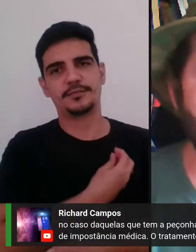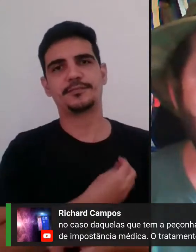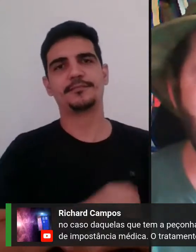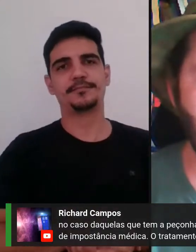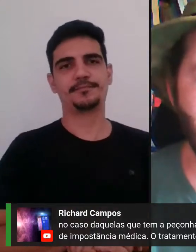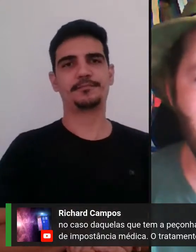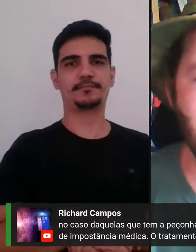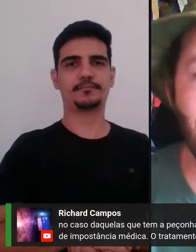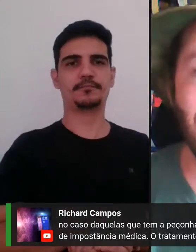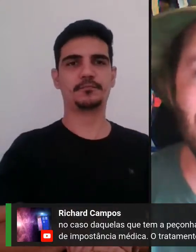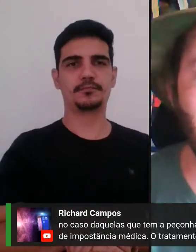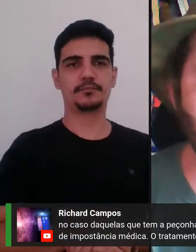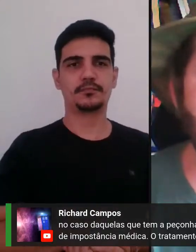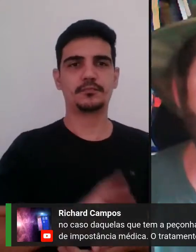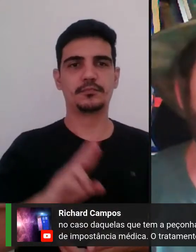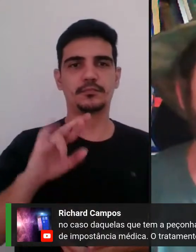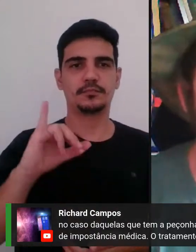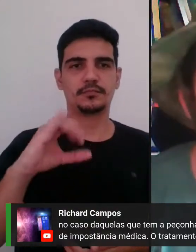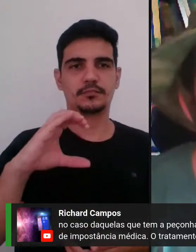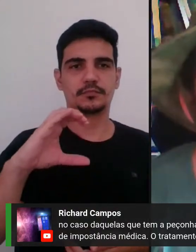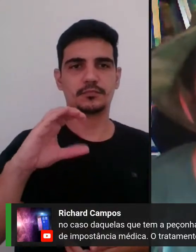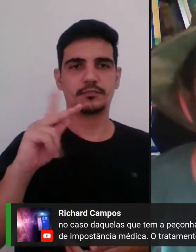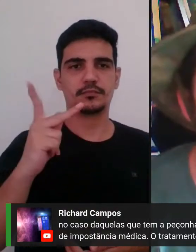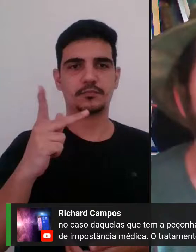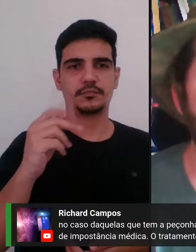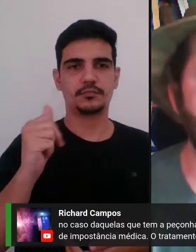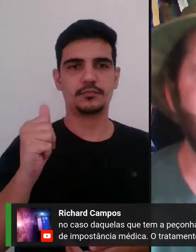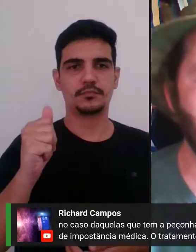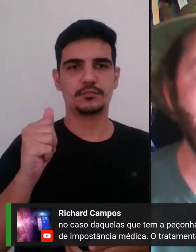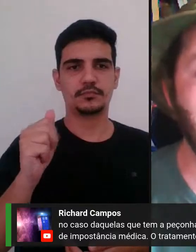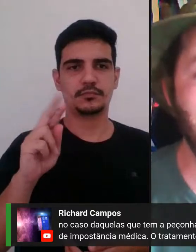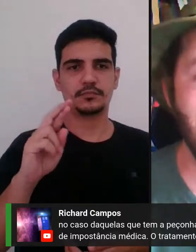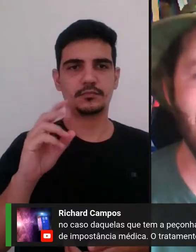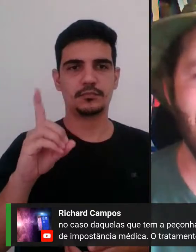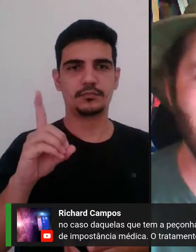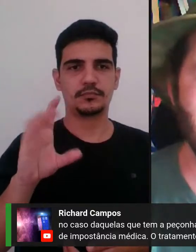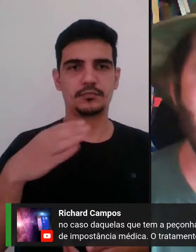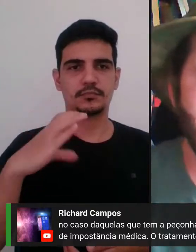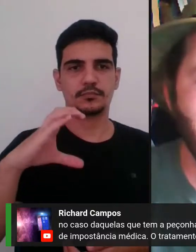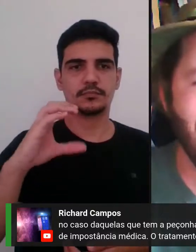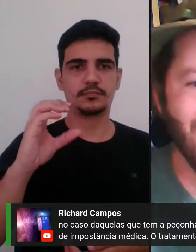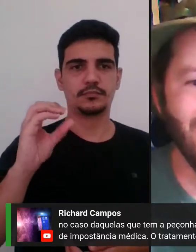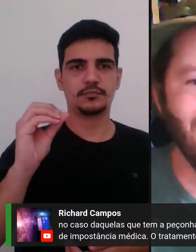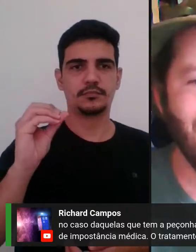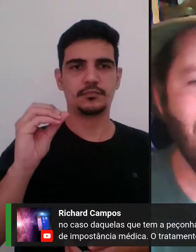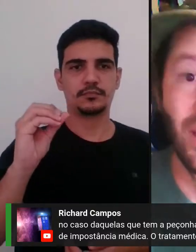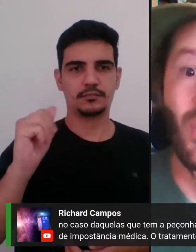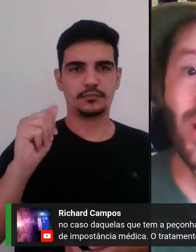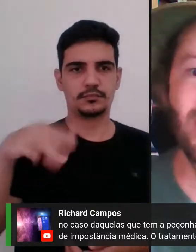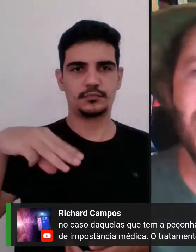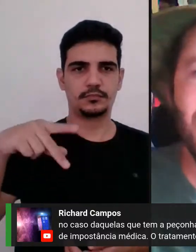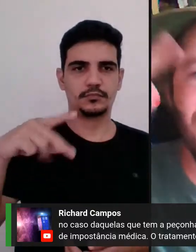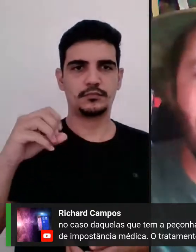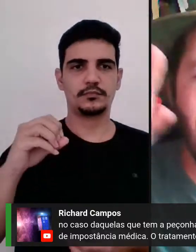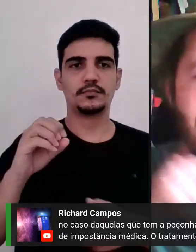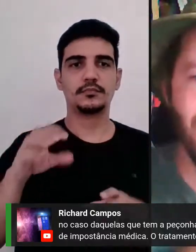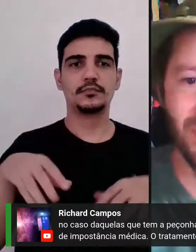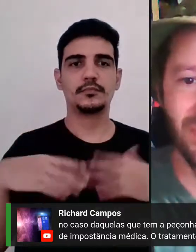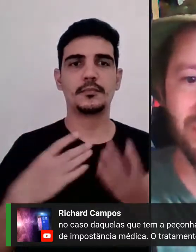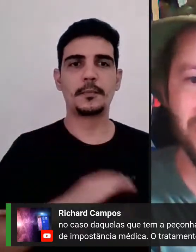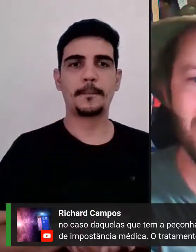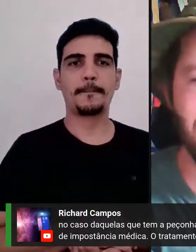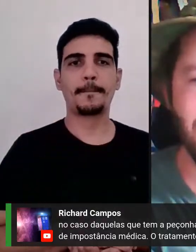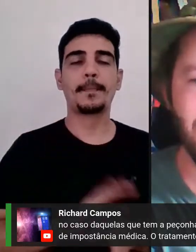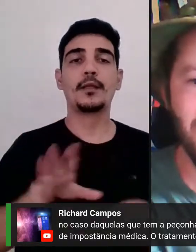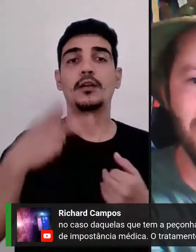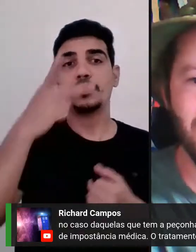O Richard Campos, né, apareceu para mim aqui, Larissa. Apareceu? Uhum, que legal, olha só. Tem quantos assistindo a live?